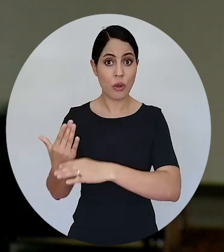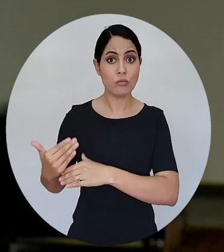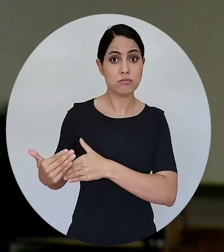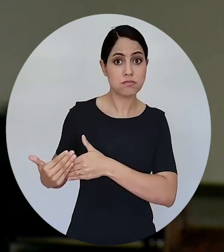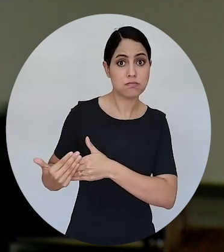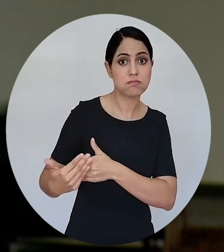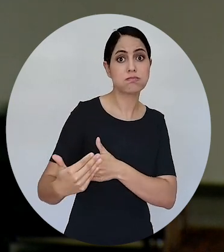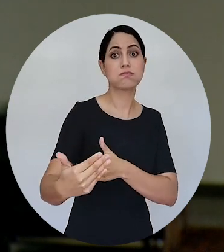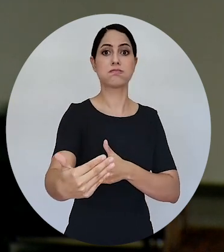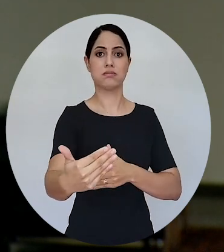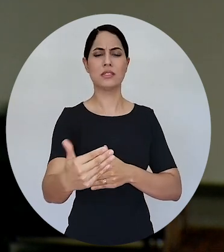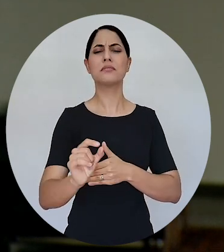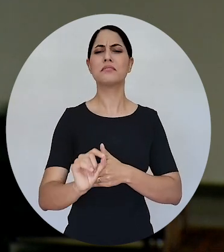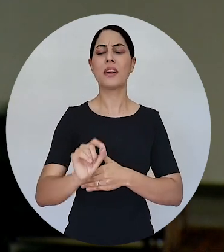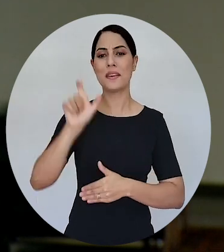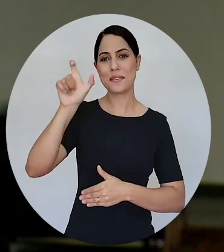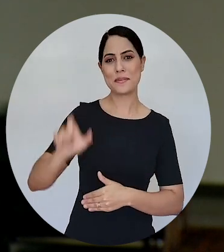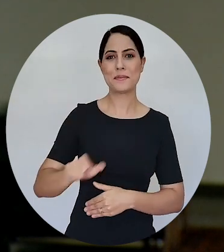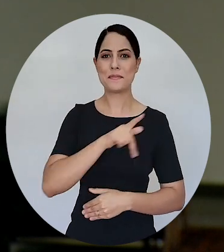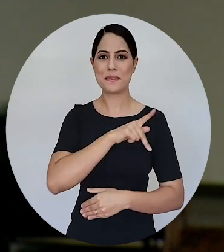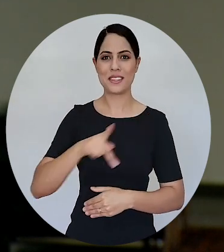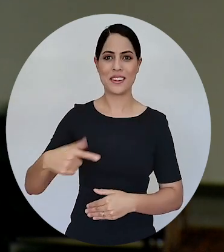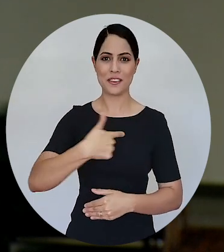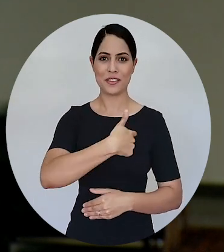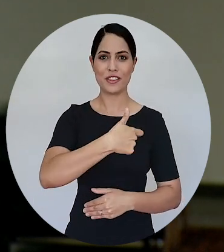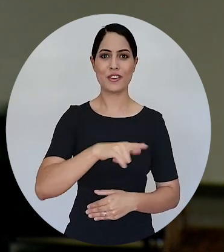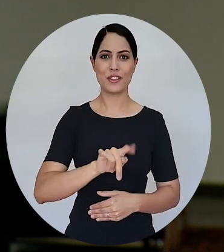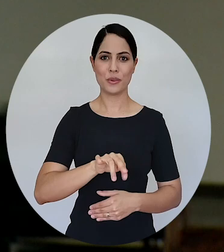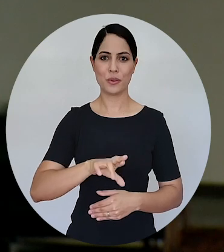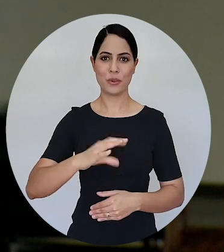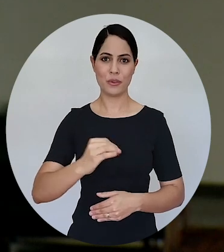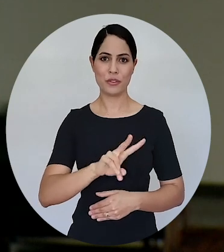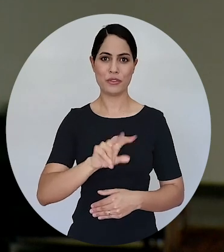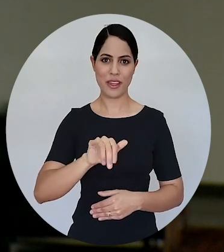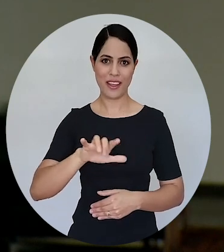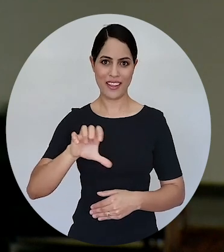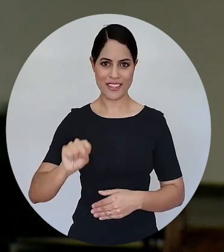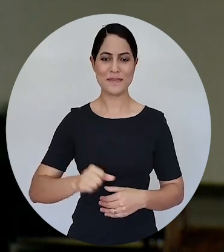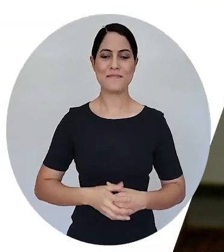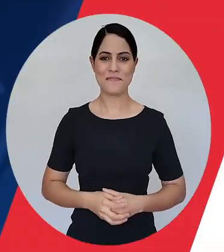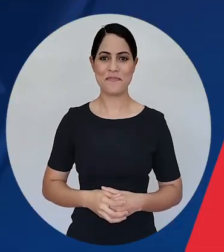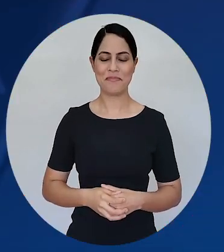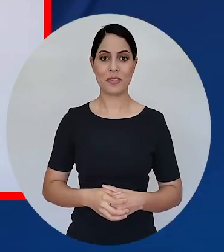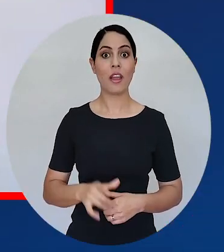quando o Conselho Federal foi instituído pelo então presidente Getúlio Vargas.